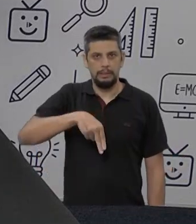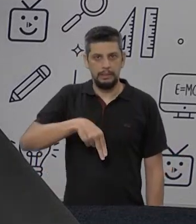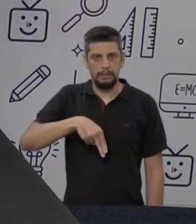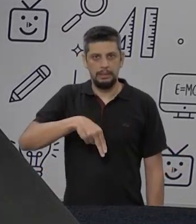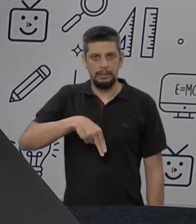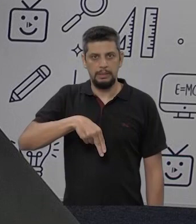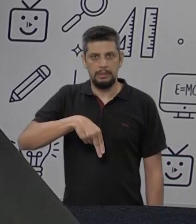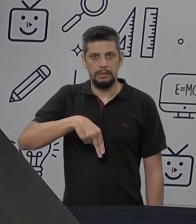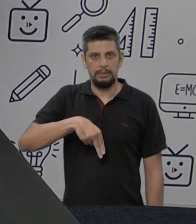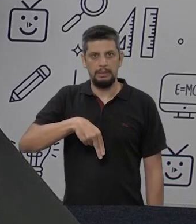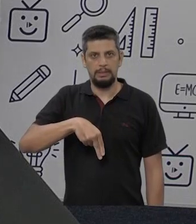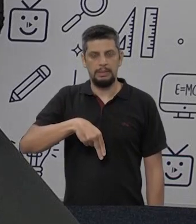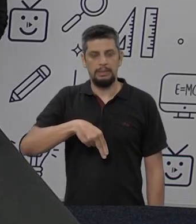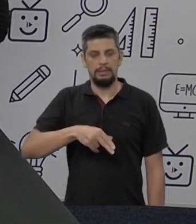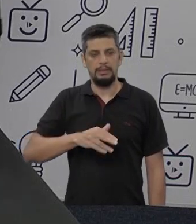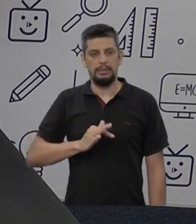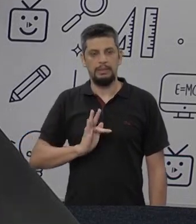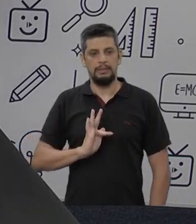N,